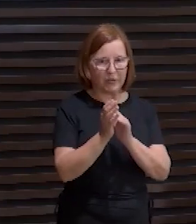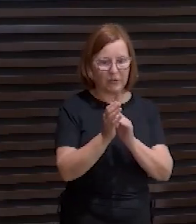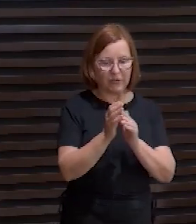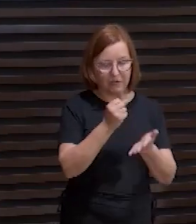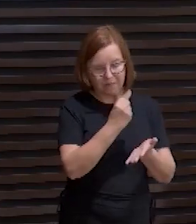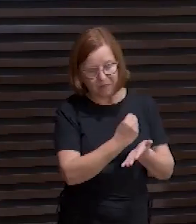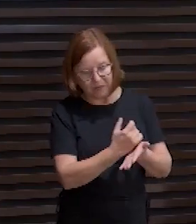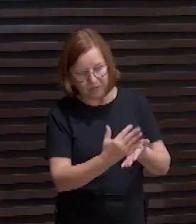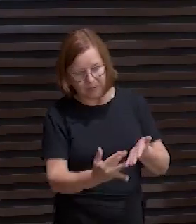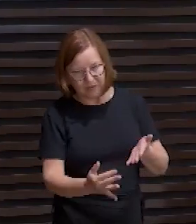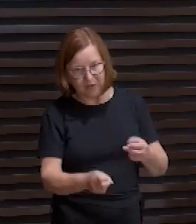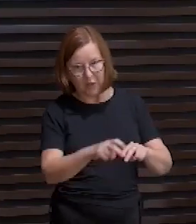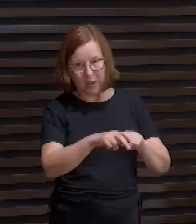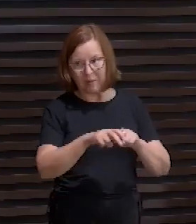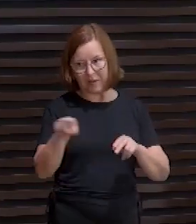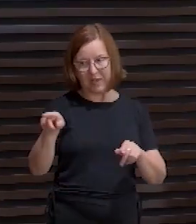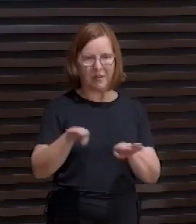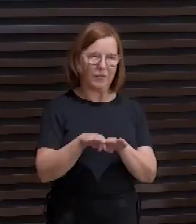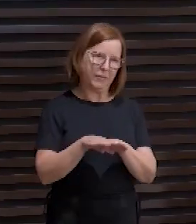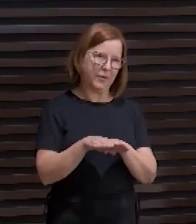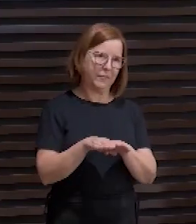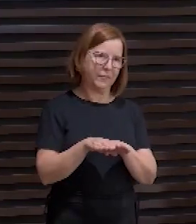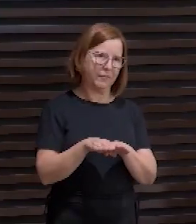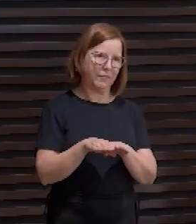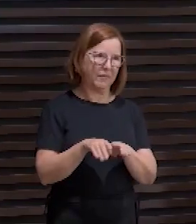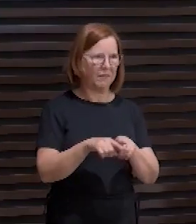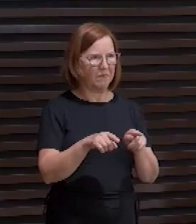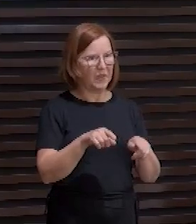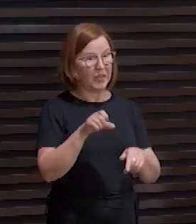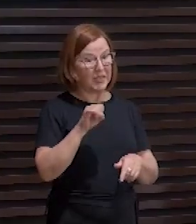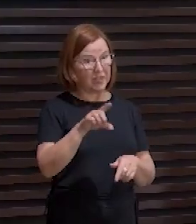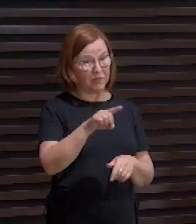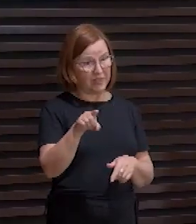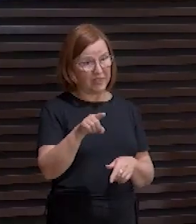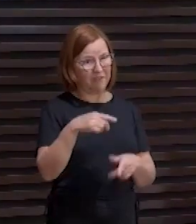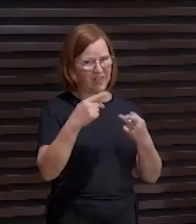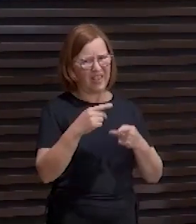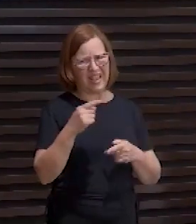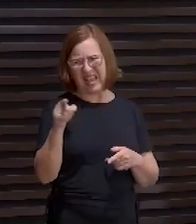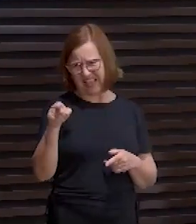Esse irmão que você torce o nariz e fala, não, esse aí não, esse eu não consigo amar. Foi por ele que Cristo morreu.